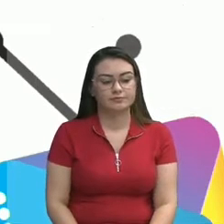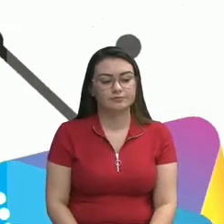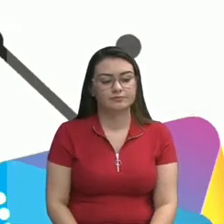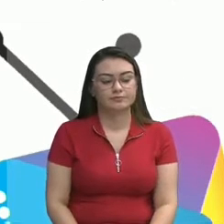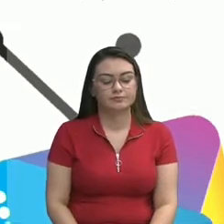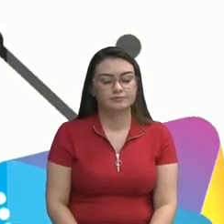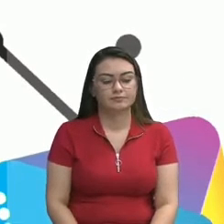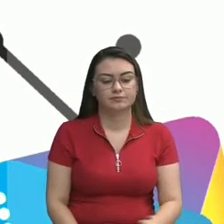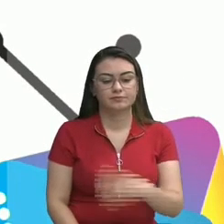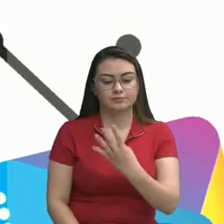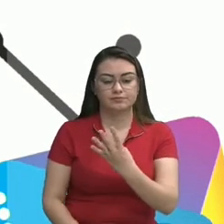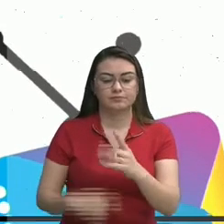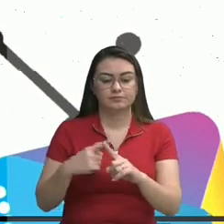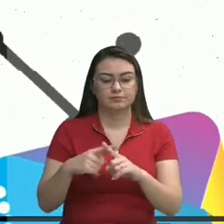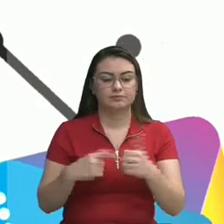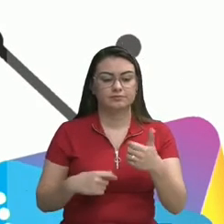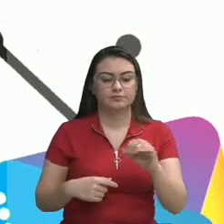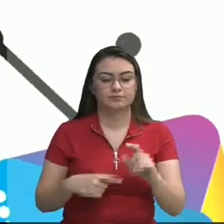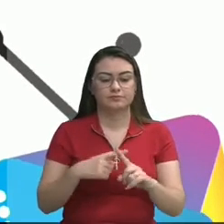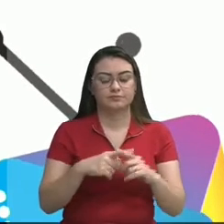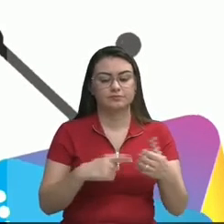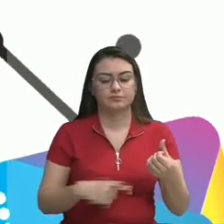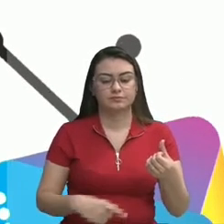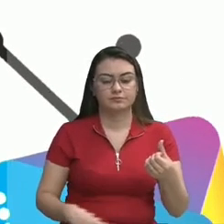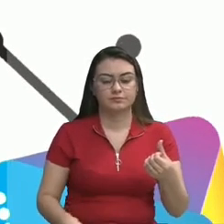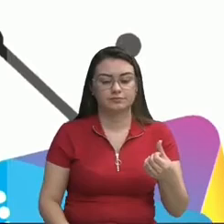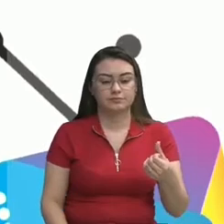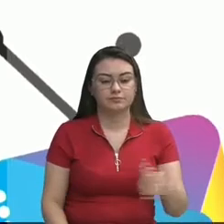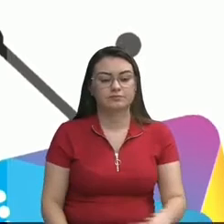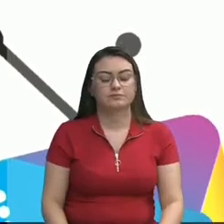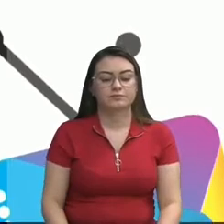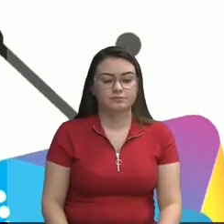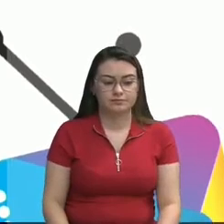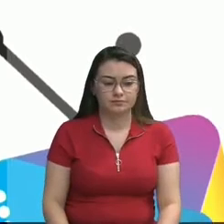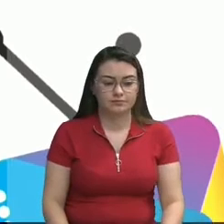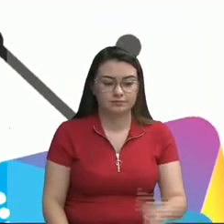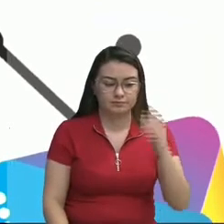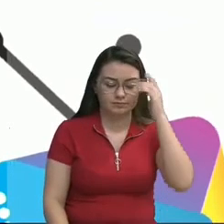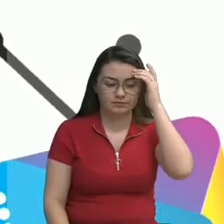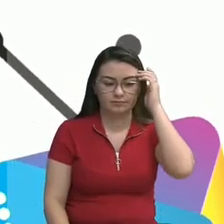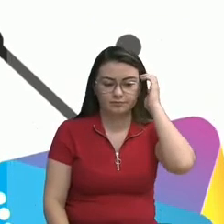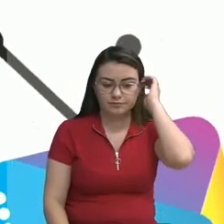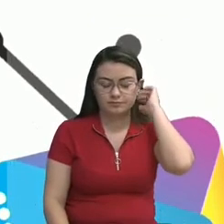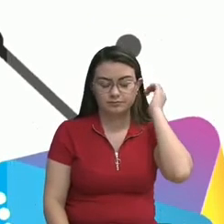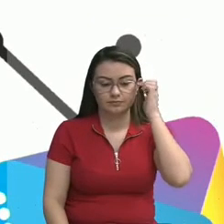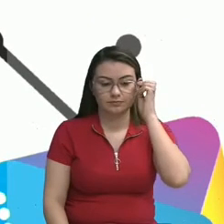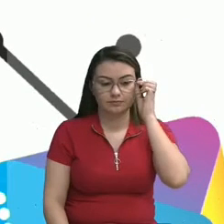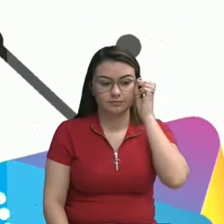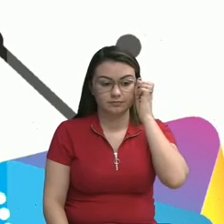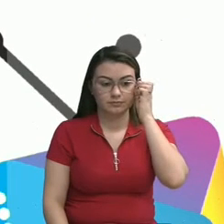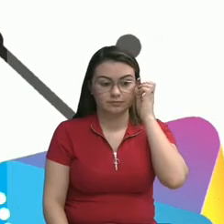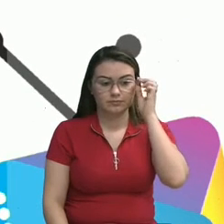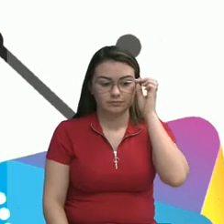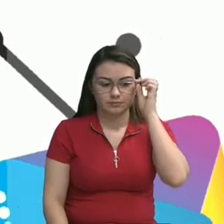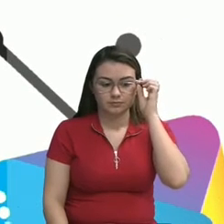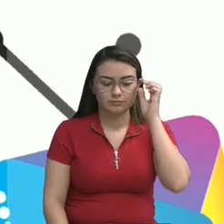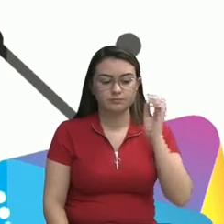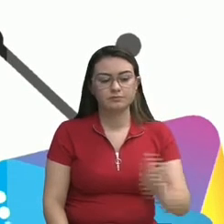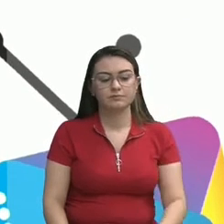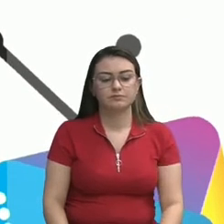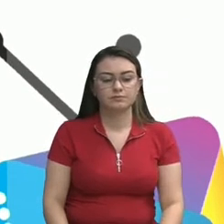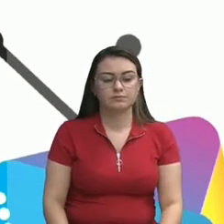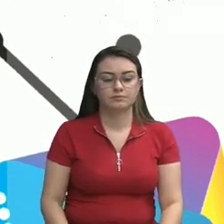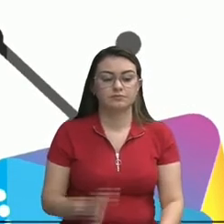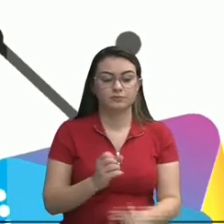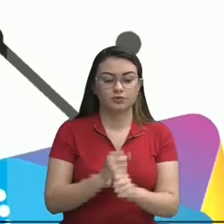é quatro mais menos cinco vezes menos dois dá mais é que é menos e menos dá mais mas ser igual a zero